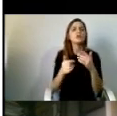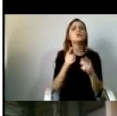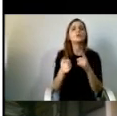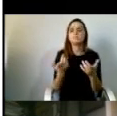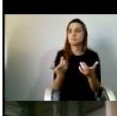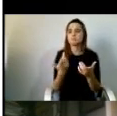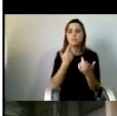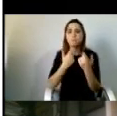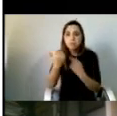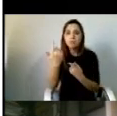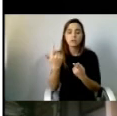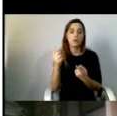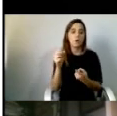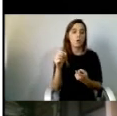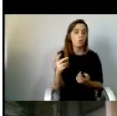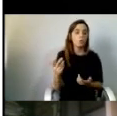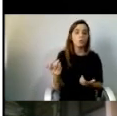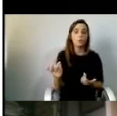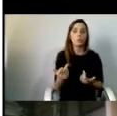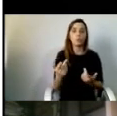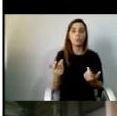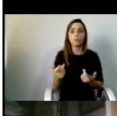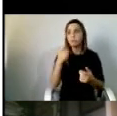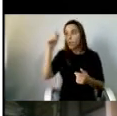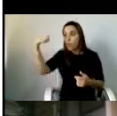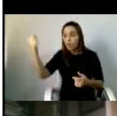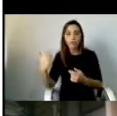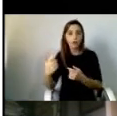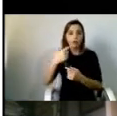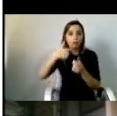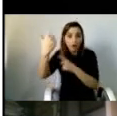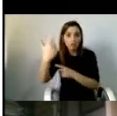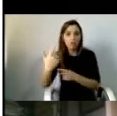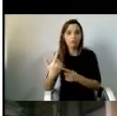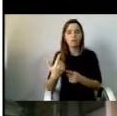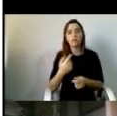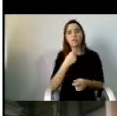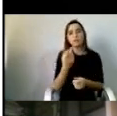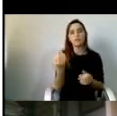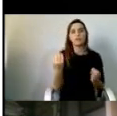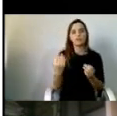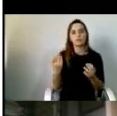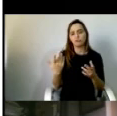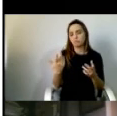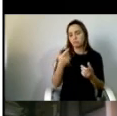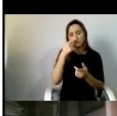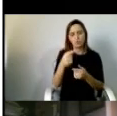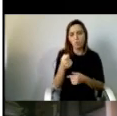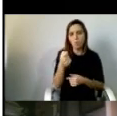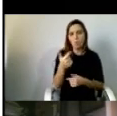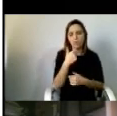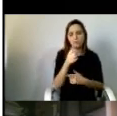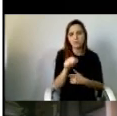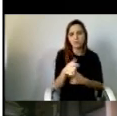alguém por elas apresentava queixa. Isso aconteceu numa faixa residual de pessoas,